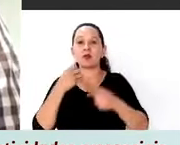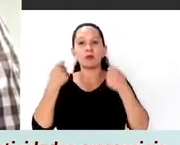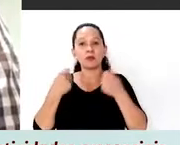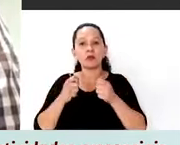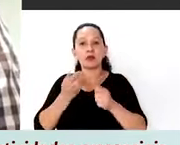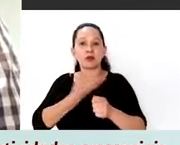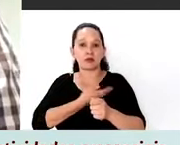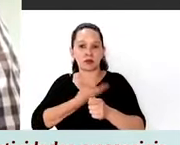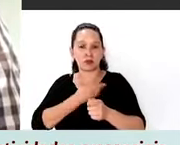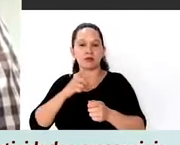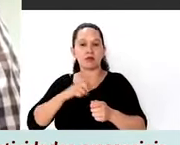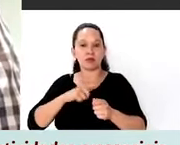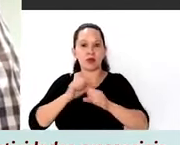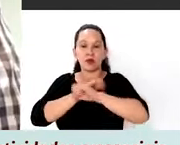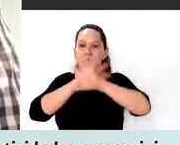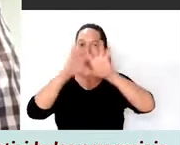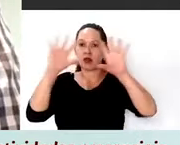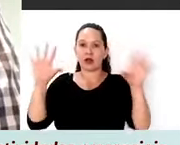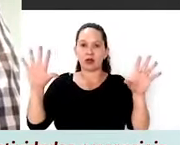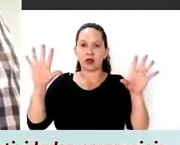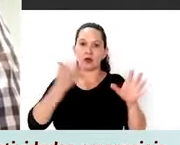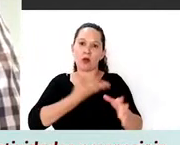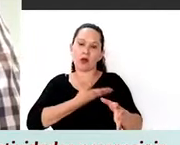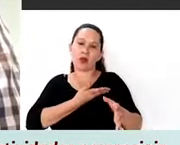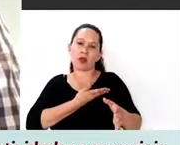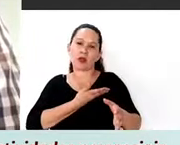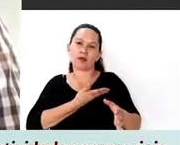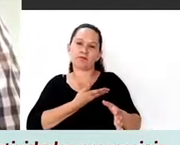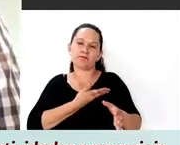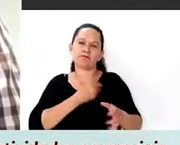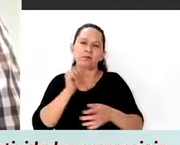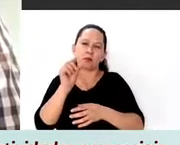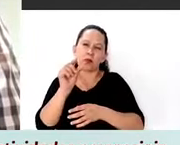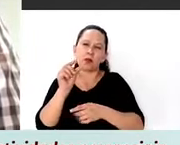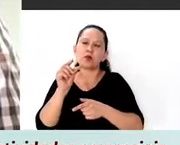colegas tenham muito claramente, algum colega passou agora há pouco colocando